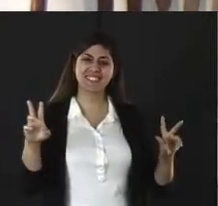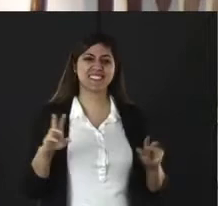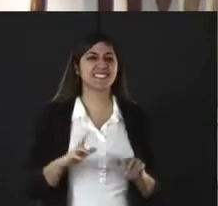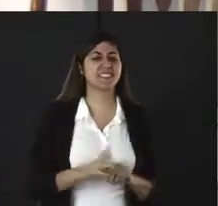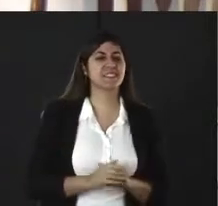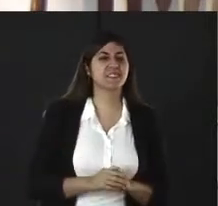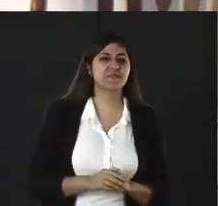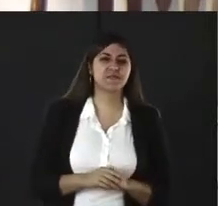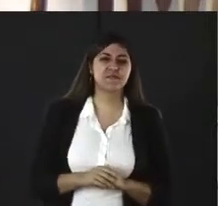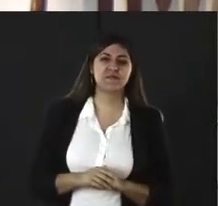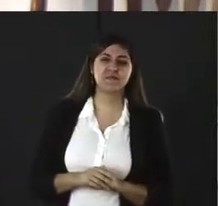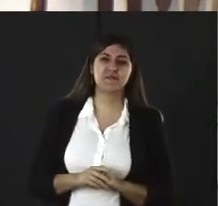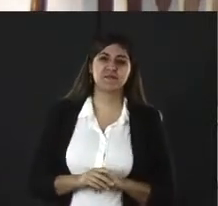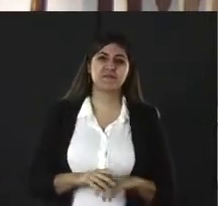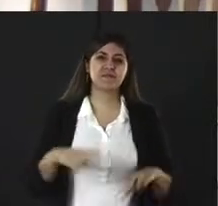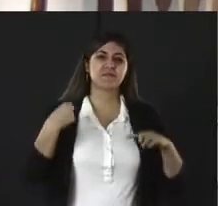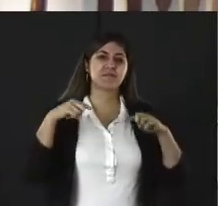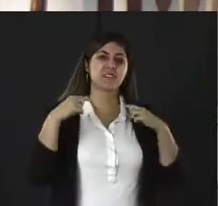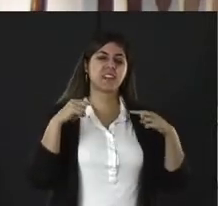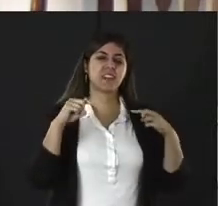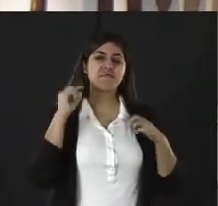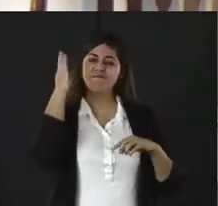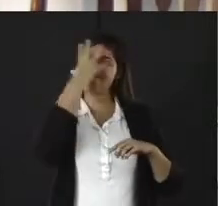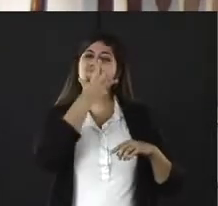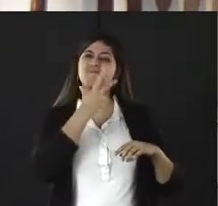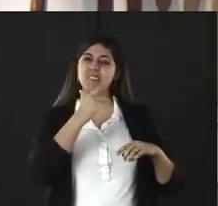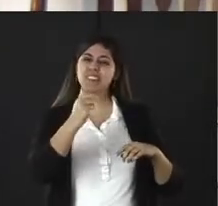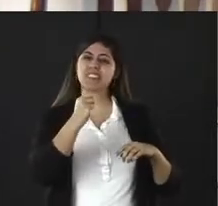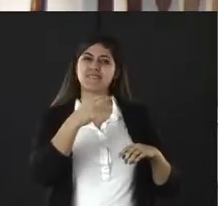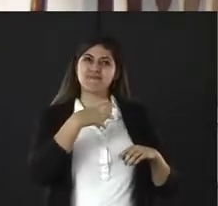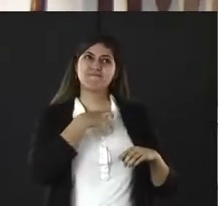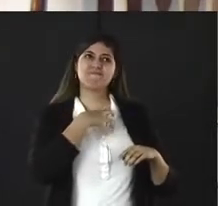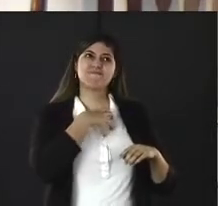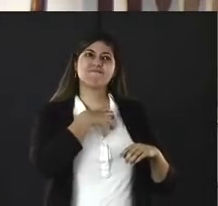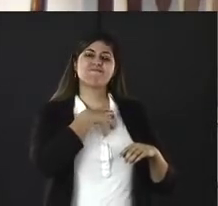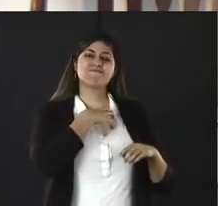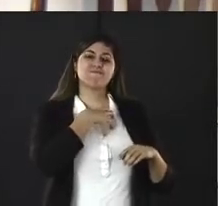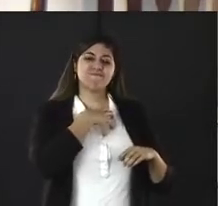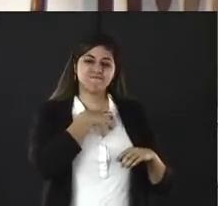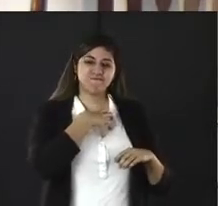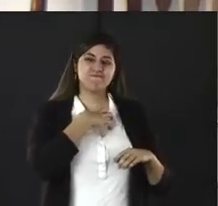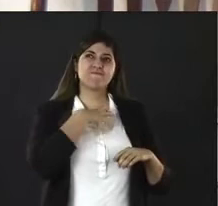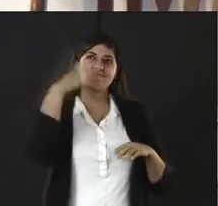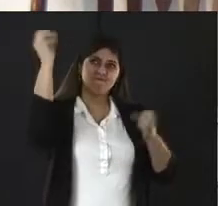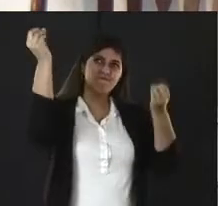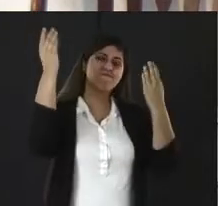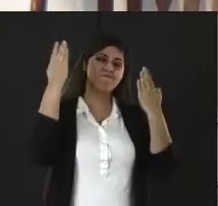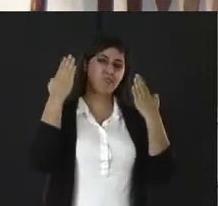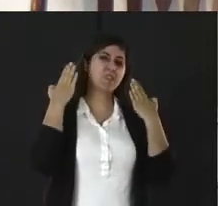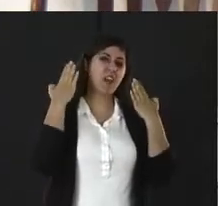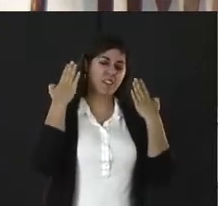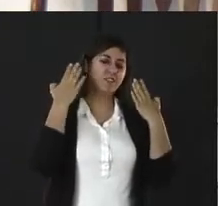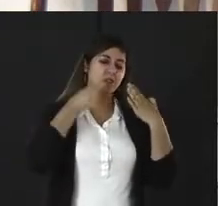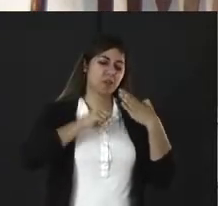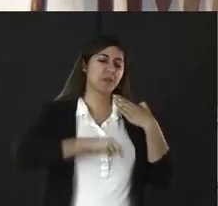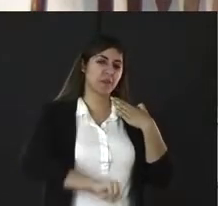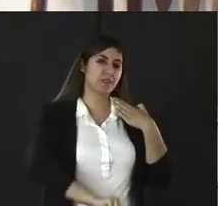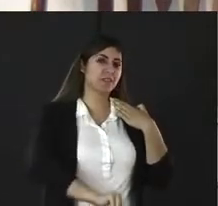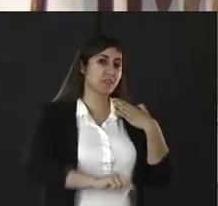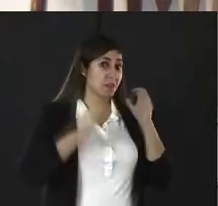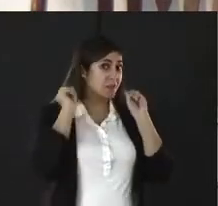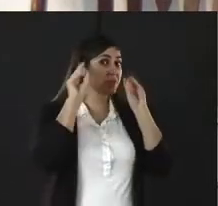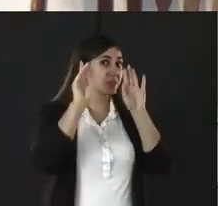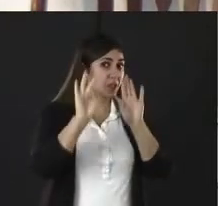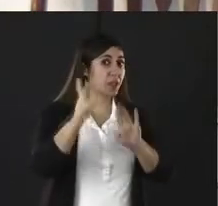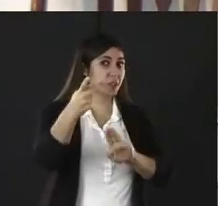no no momento do hino lindo mesmo de seu ver certamente os irmãos foram profundamente abençoados em casa